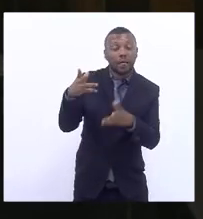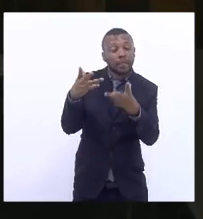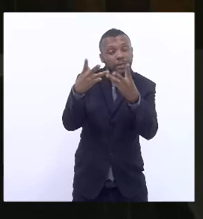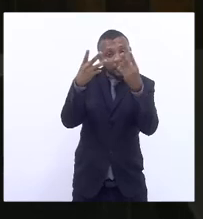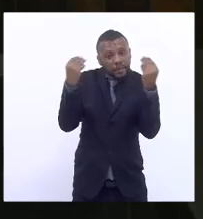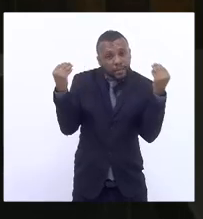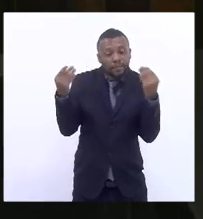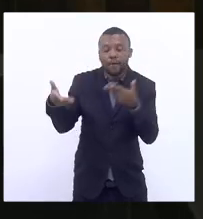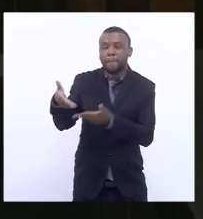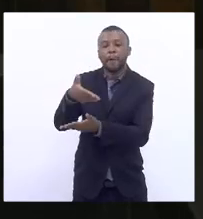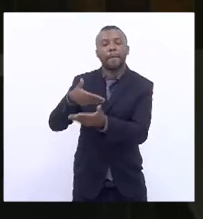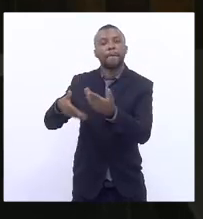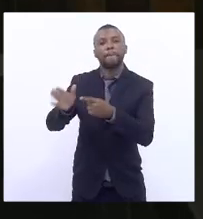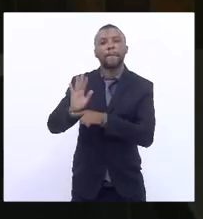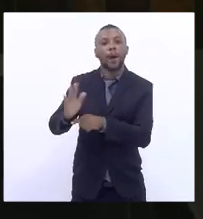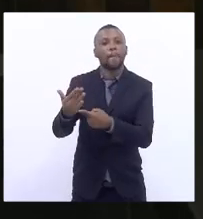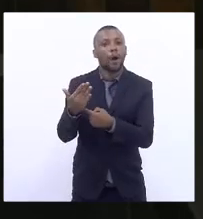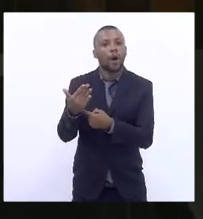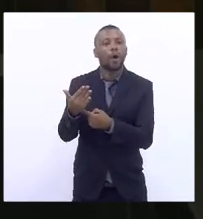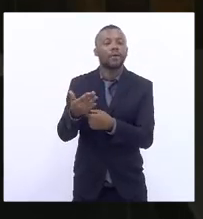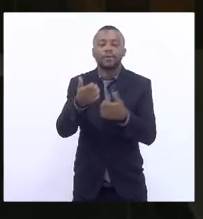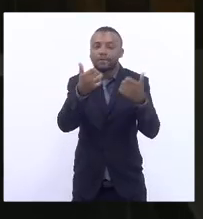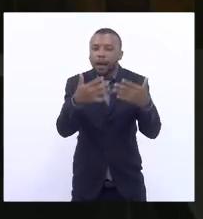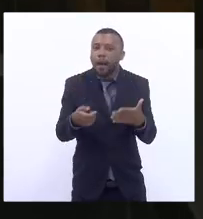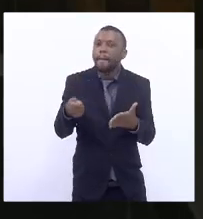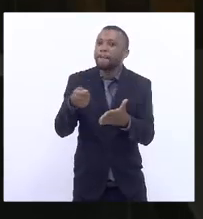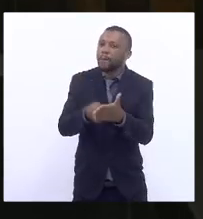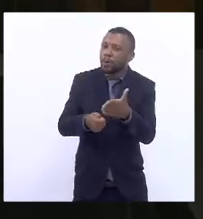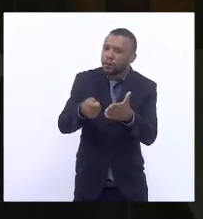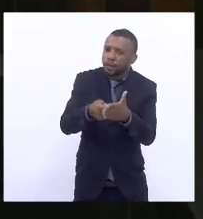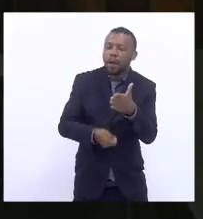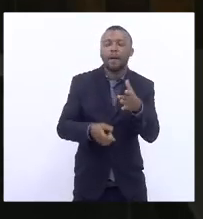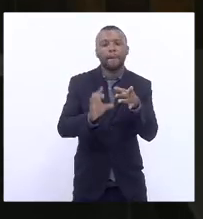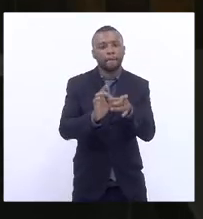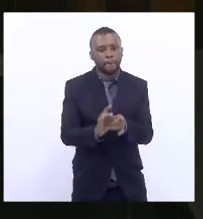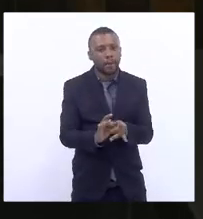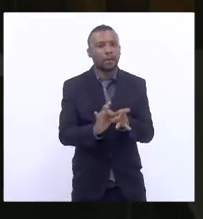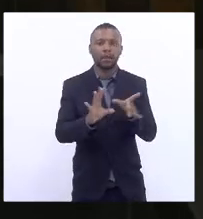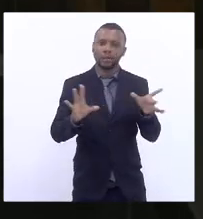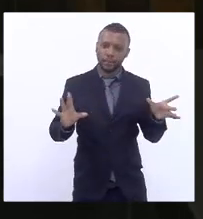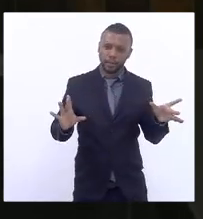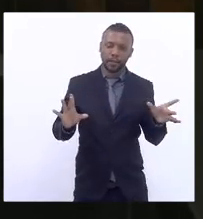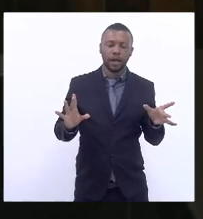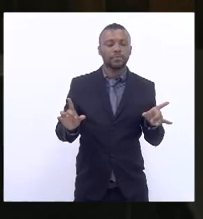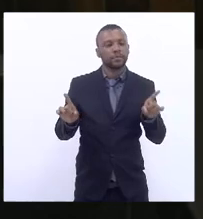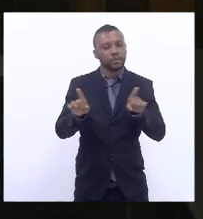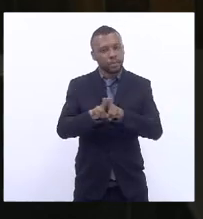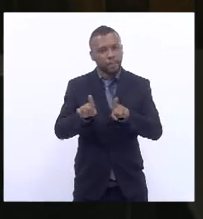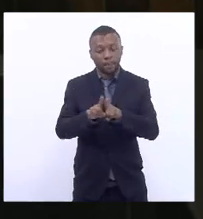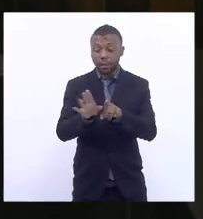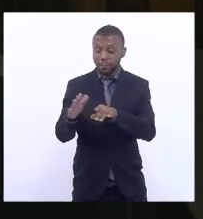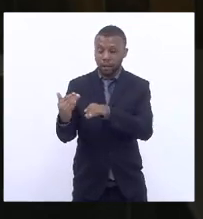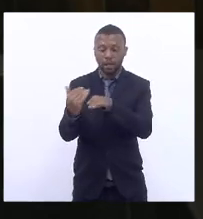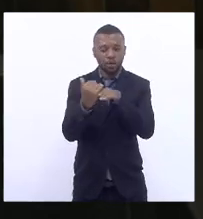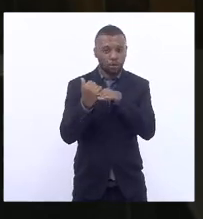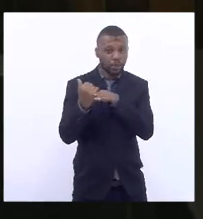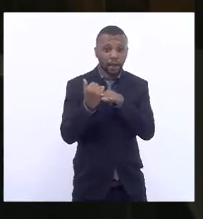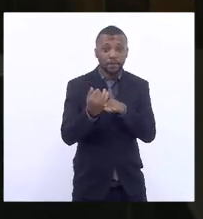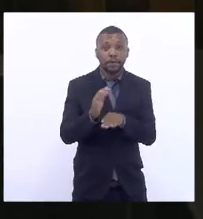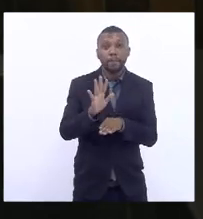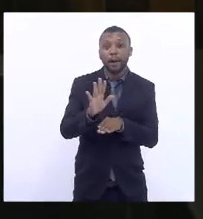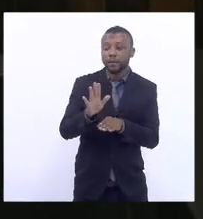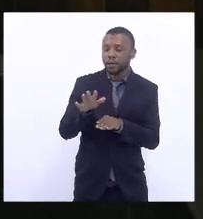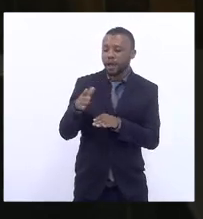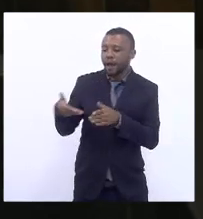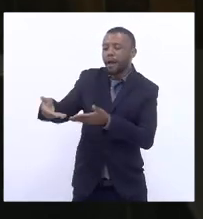se lutou e se deve falar e lutar pela liberdade, também pela igualdade, mas a fraternidade